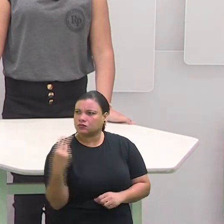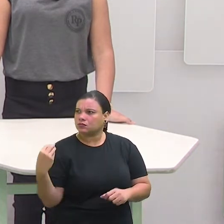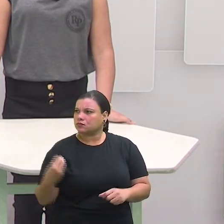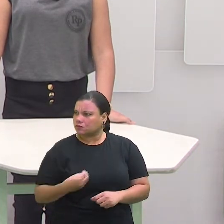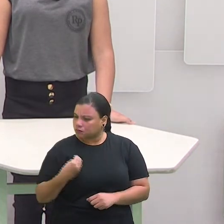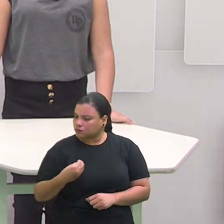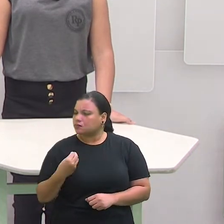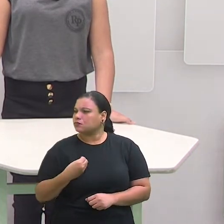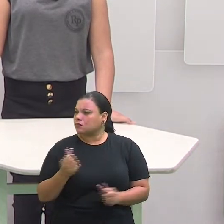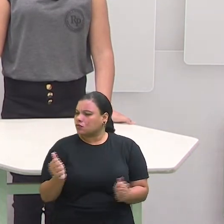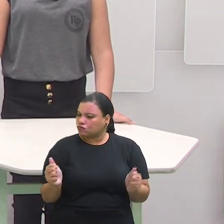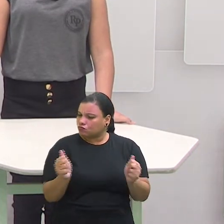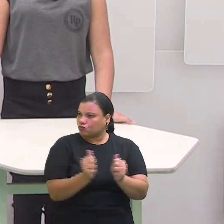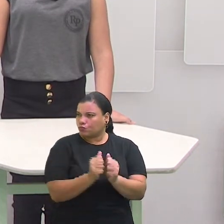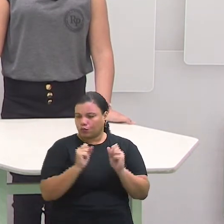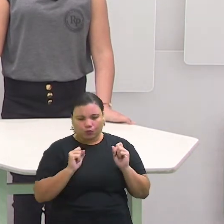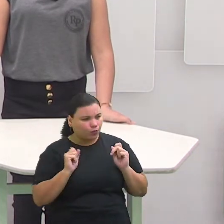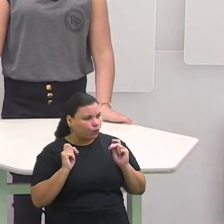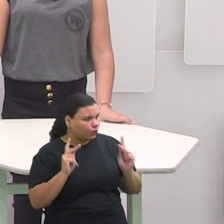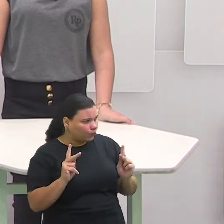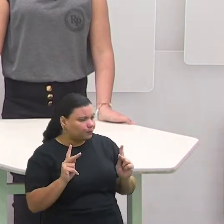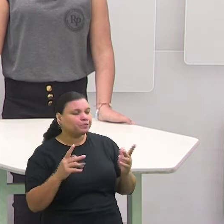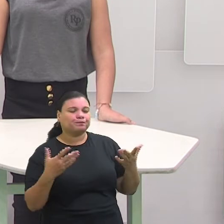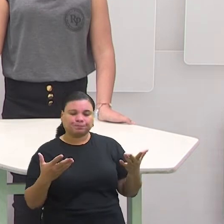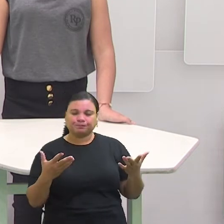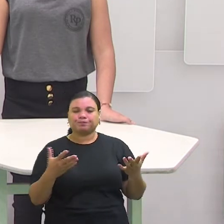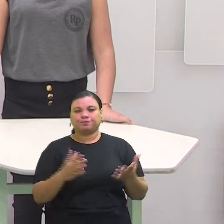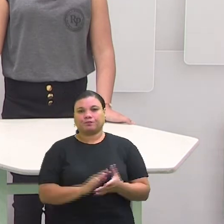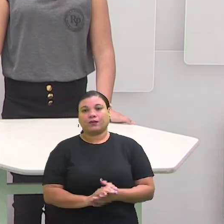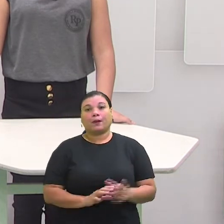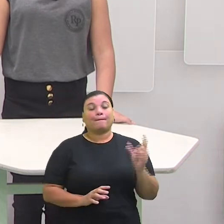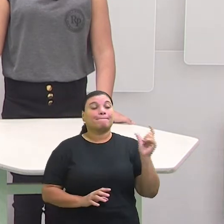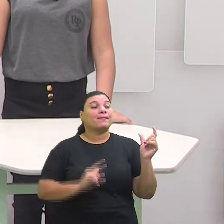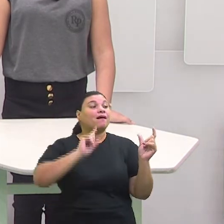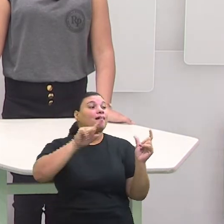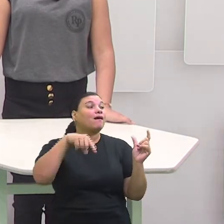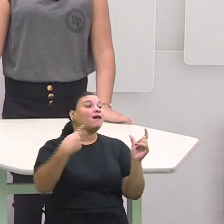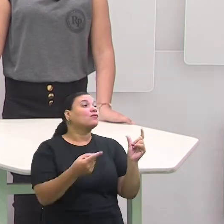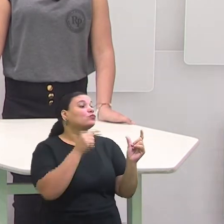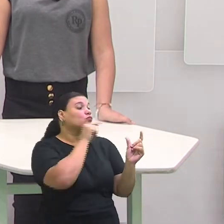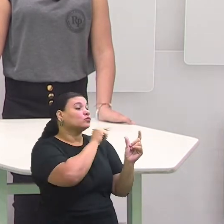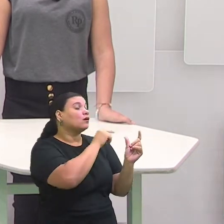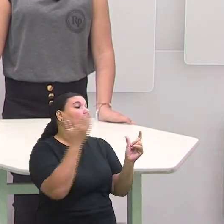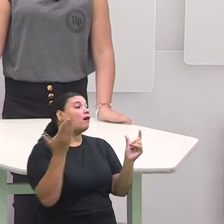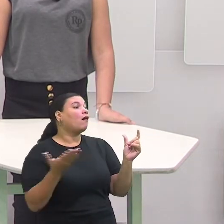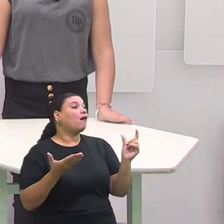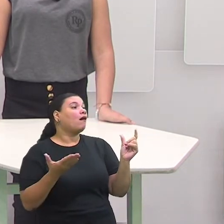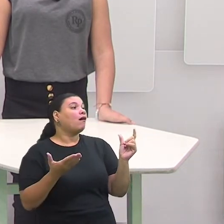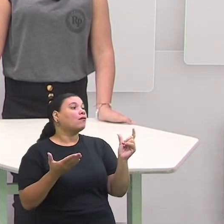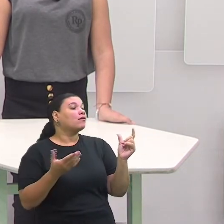Vamos para a próxima palavra, né, gente? Então, Pedro, a sua palavra é